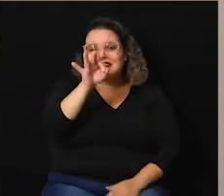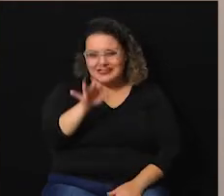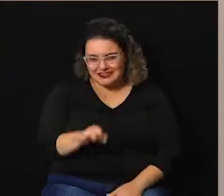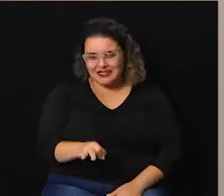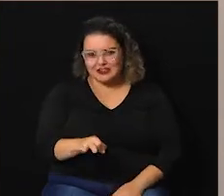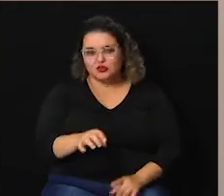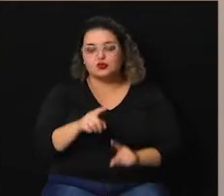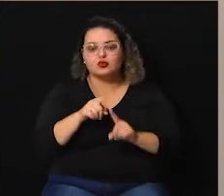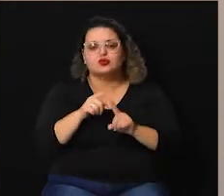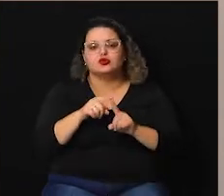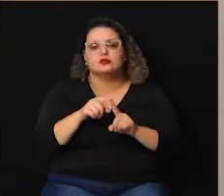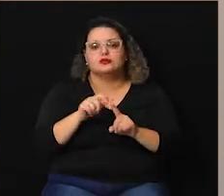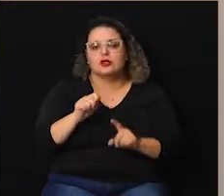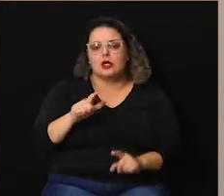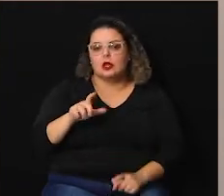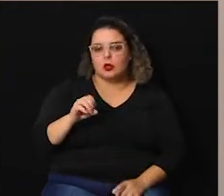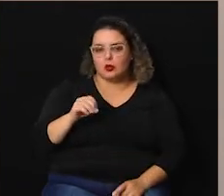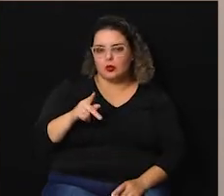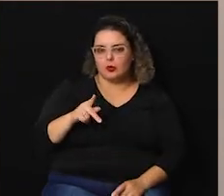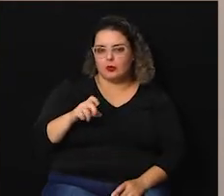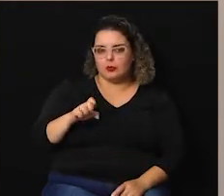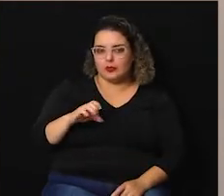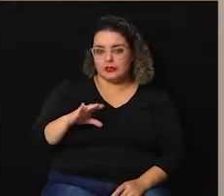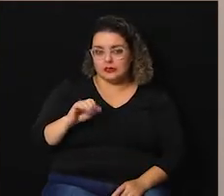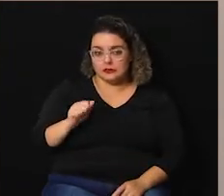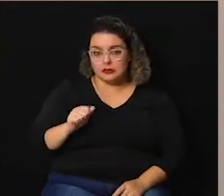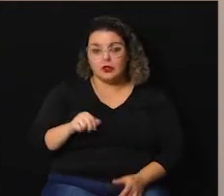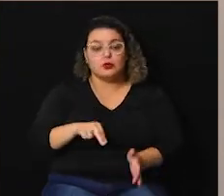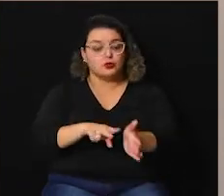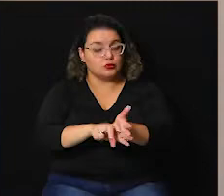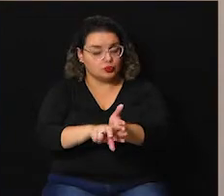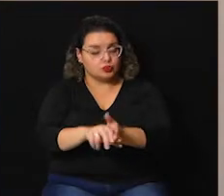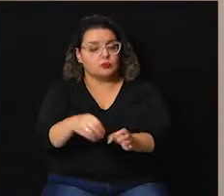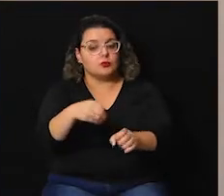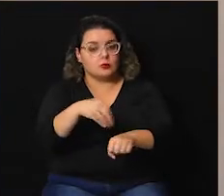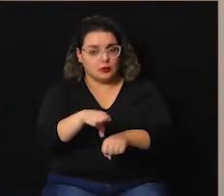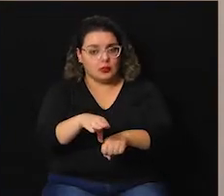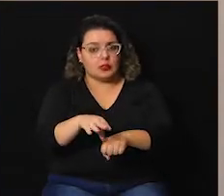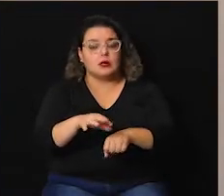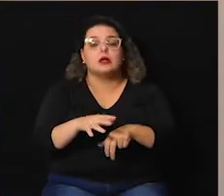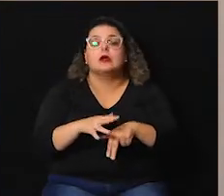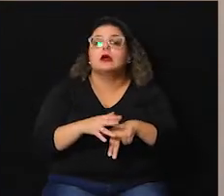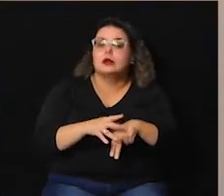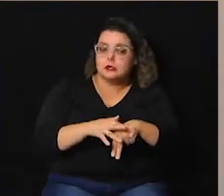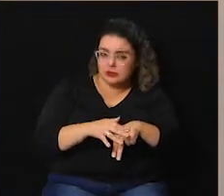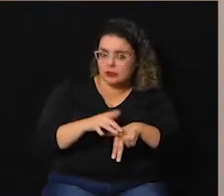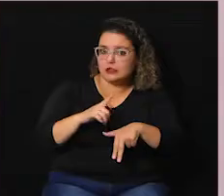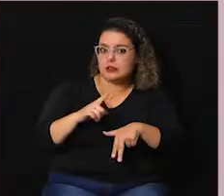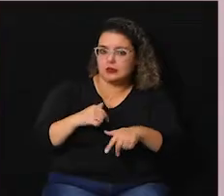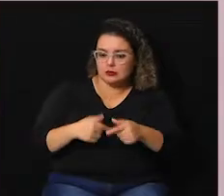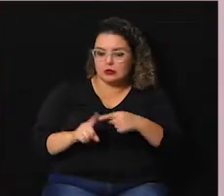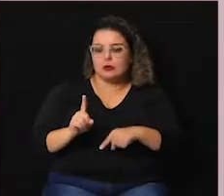do tipo de alopecia e um diagnóstico indicado para que esse paciente tenha recuperação. O senhor está falando